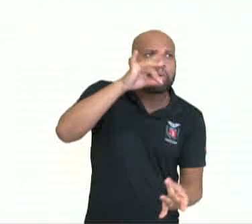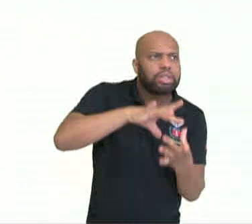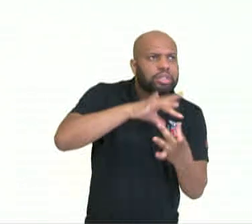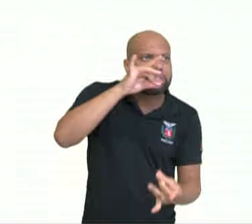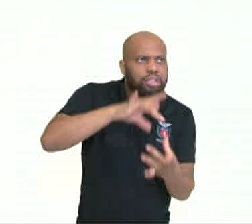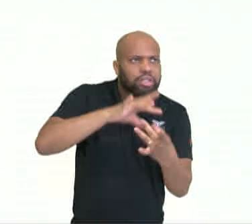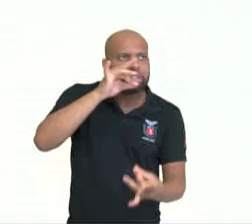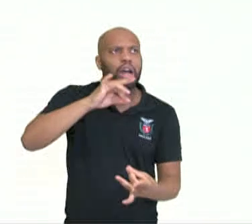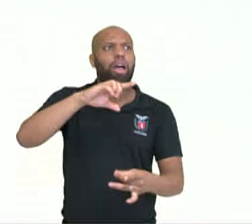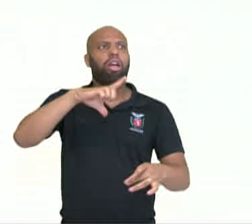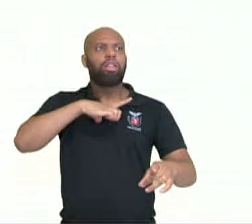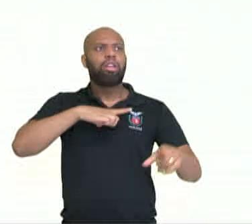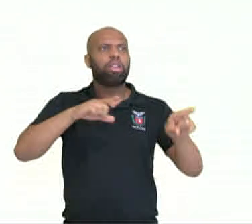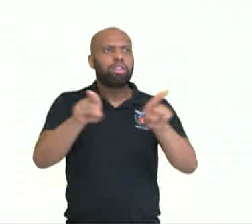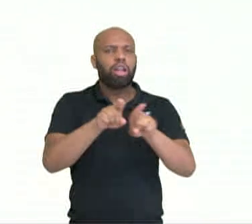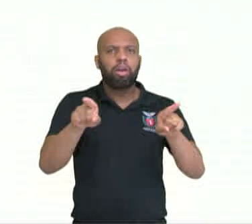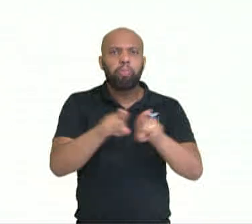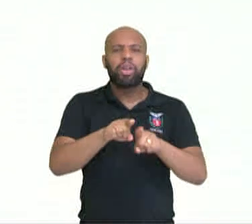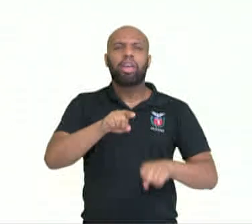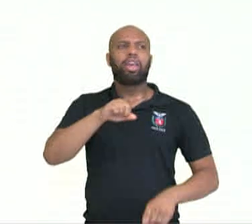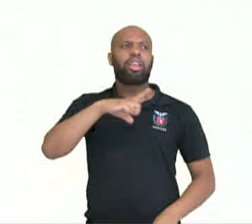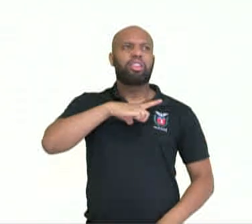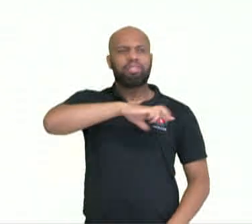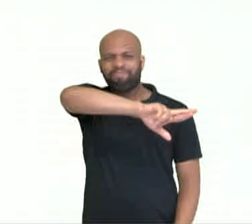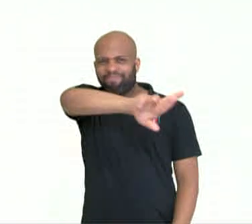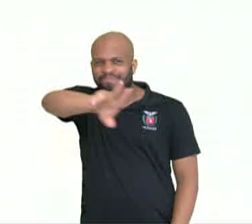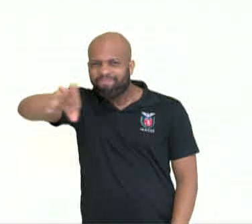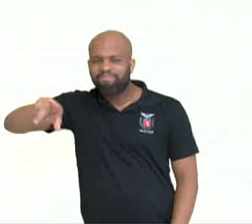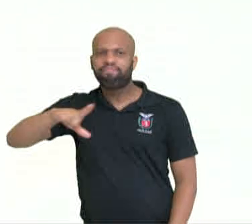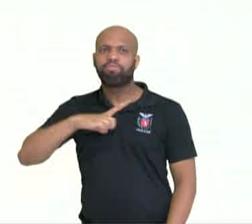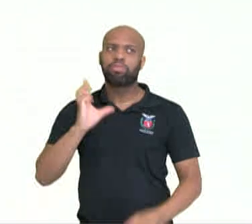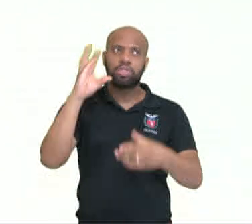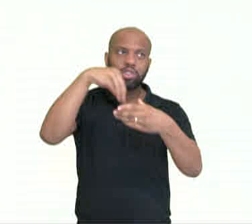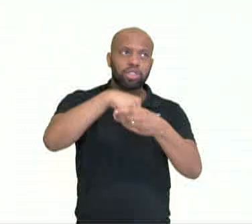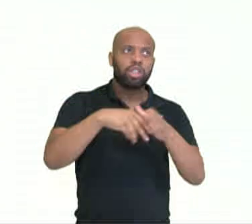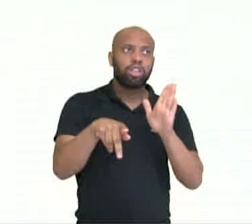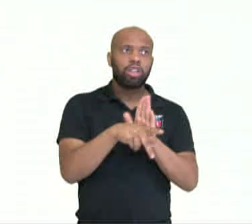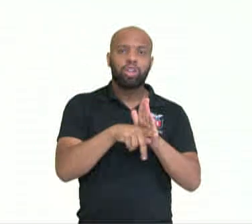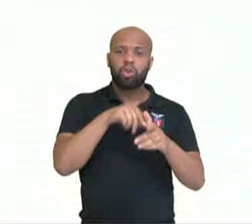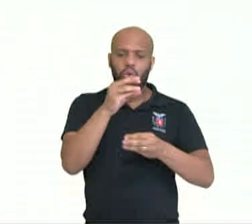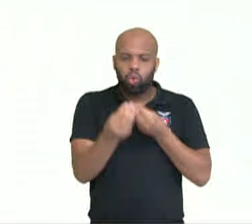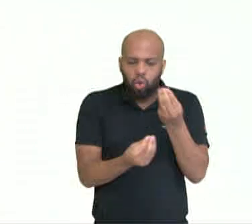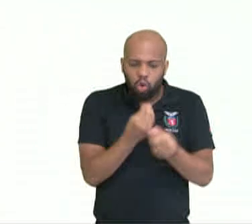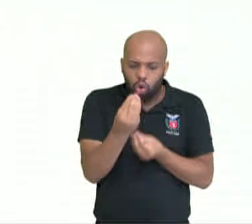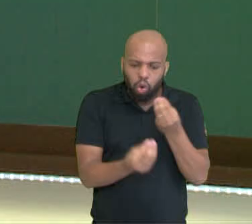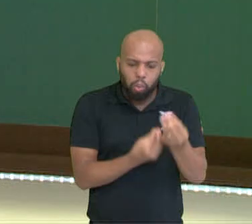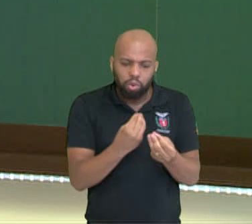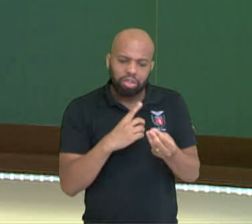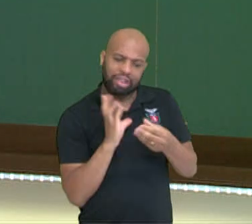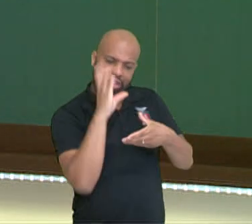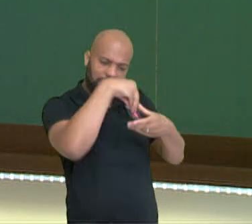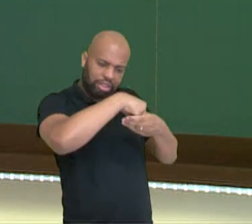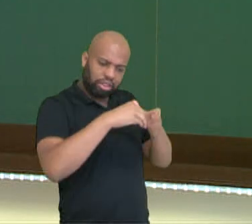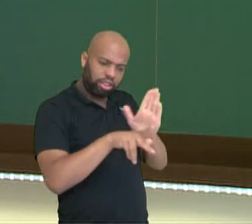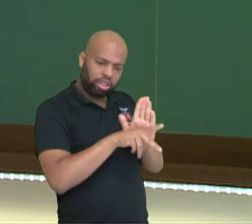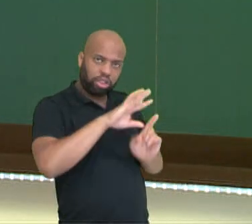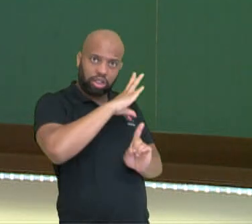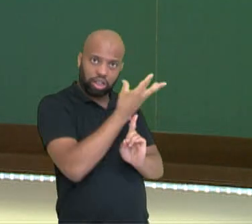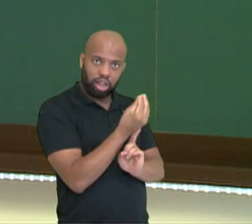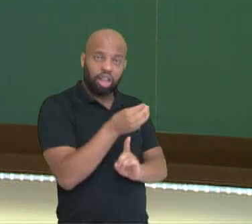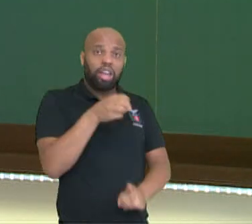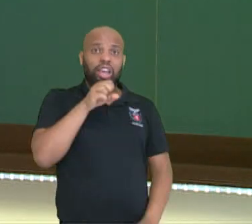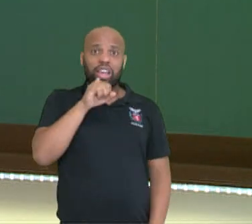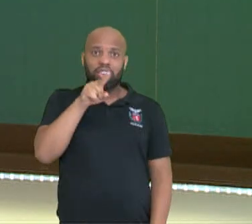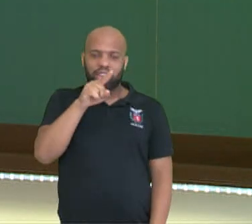ritmos e a profundidade, simetria, contraste, e isso tudo faz parte da composição da arte. Quem vai estudar uma faculdade